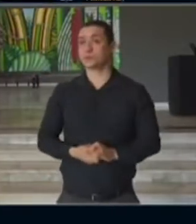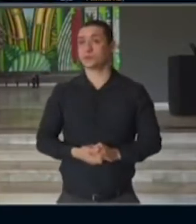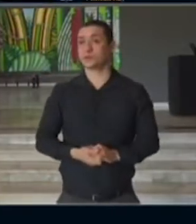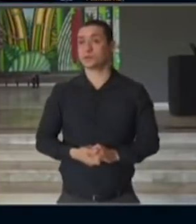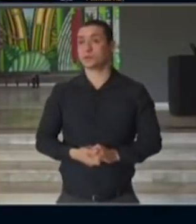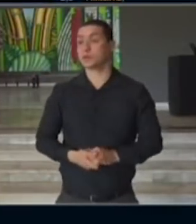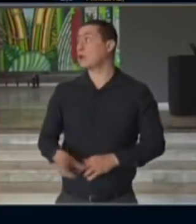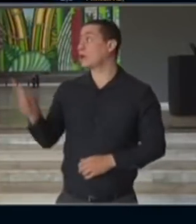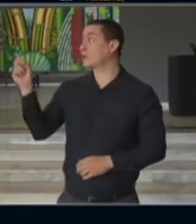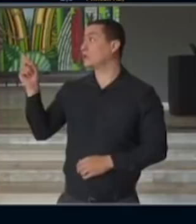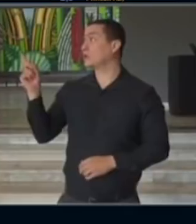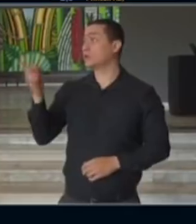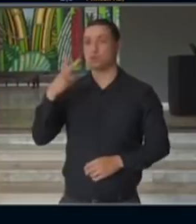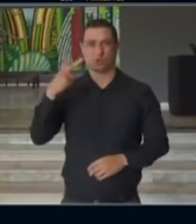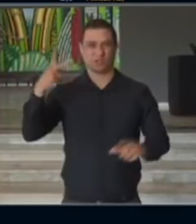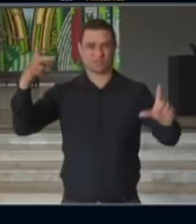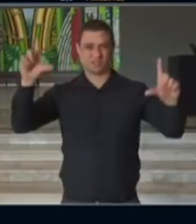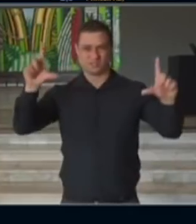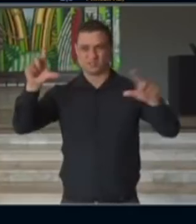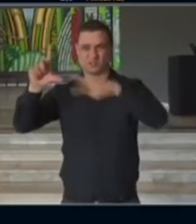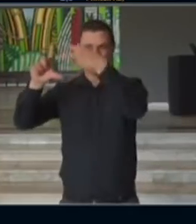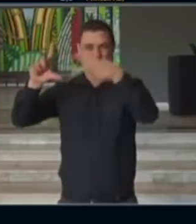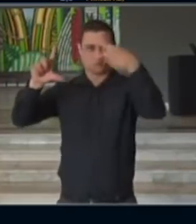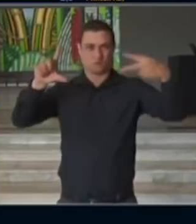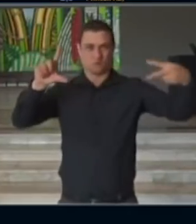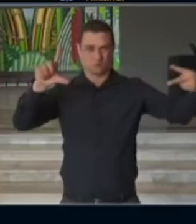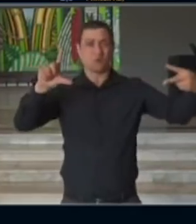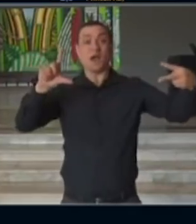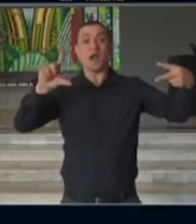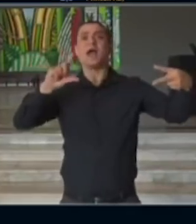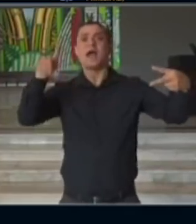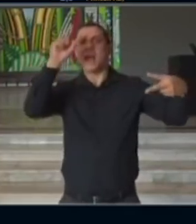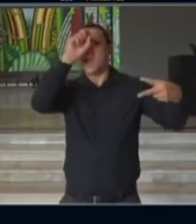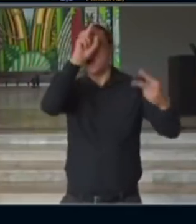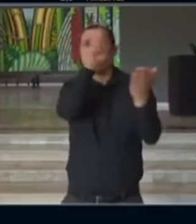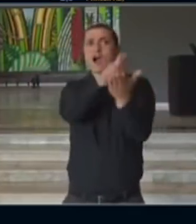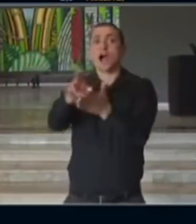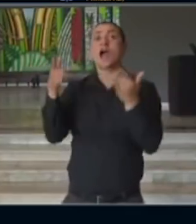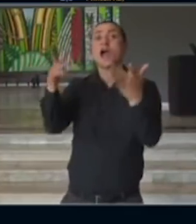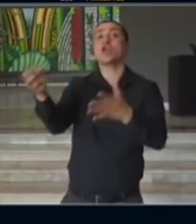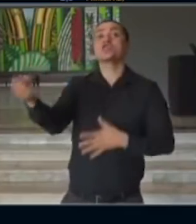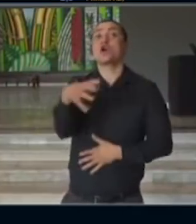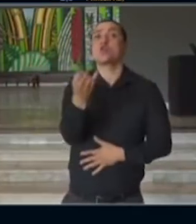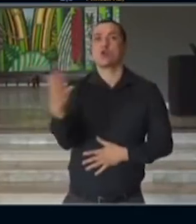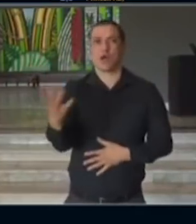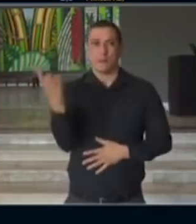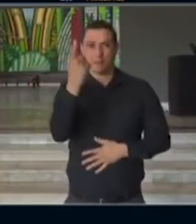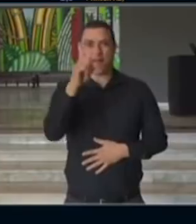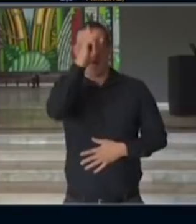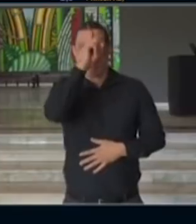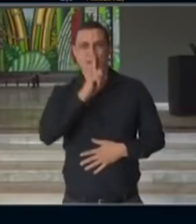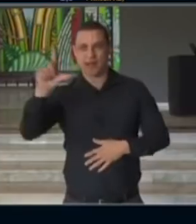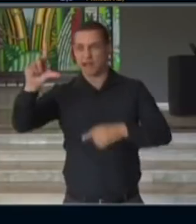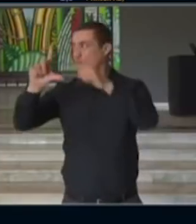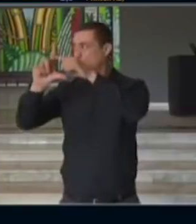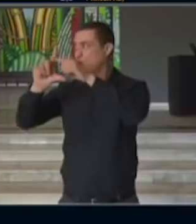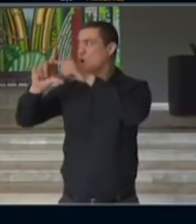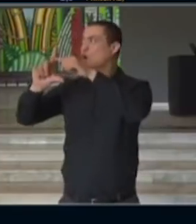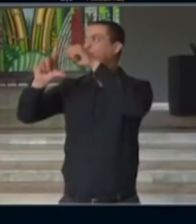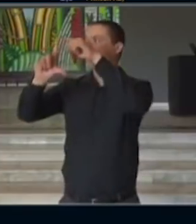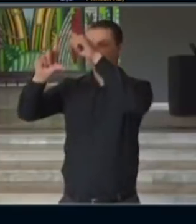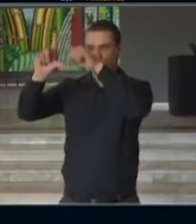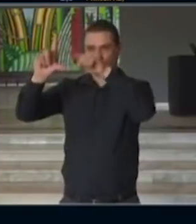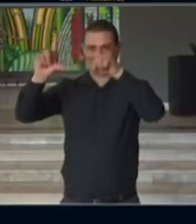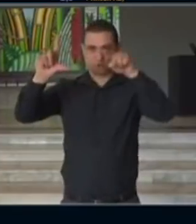Aqui as duas curvas relacionadas às novas internações. A primeira delas, a curva amarela, que mostra